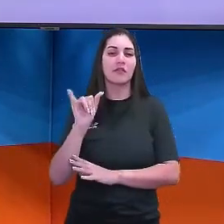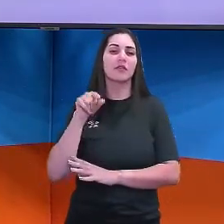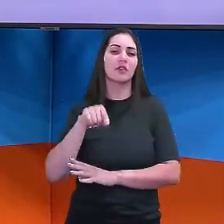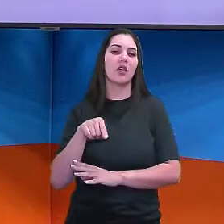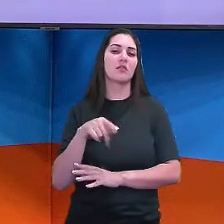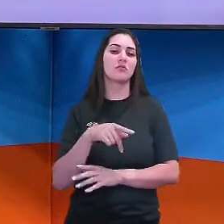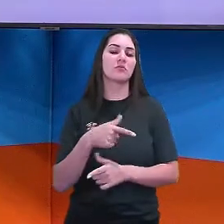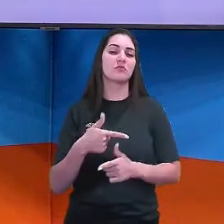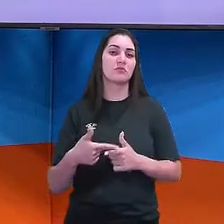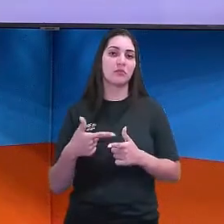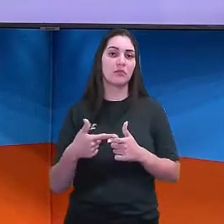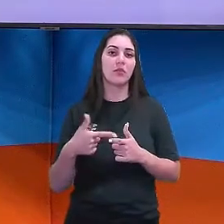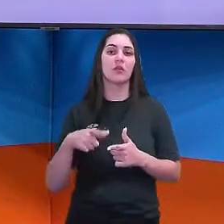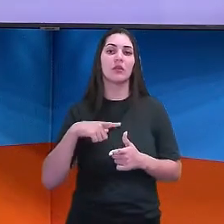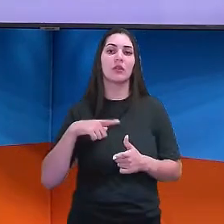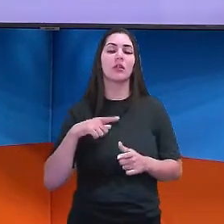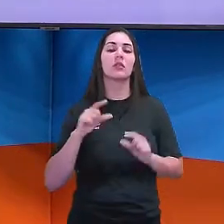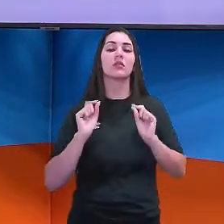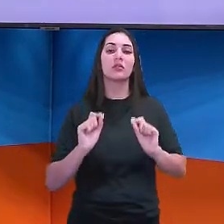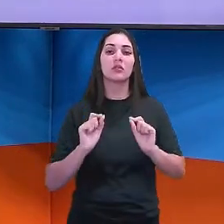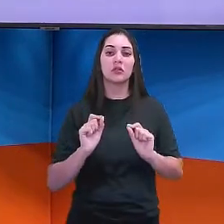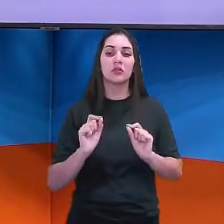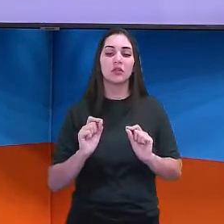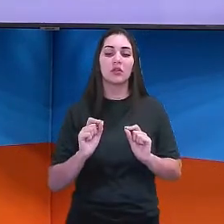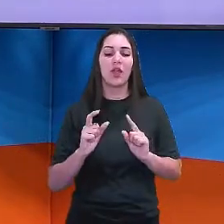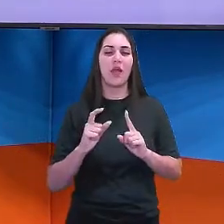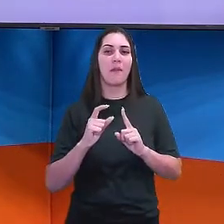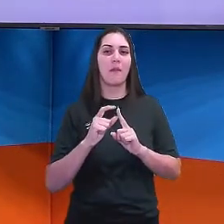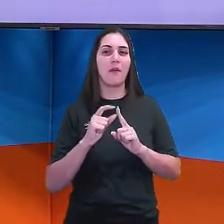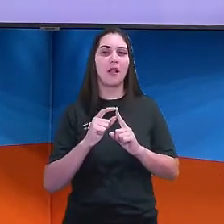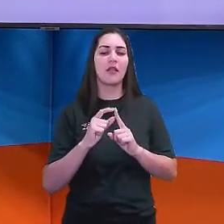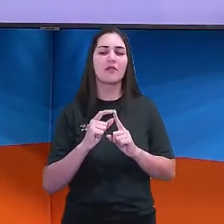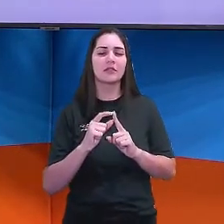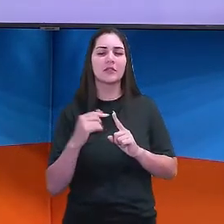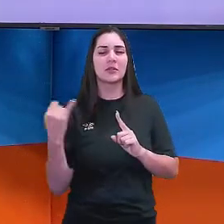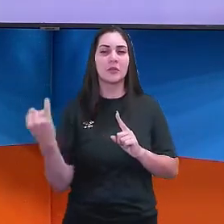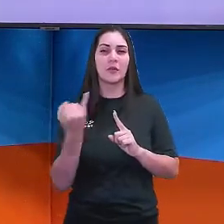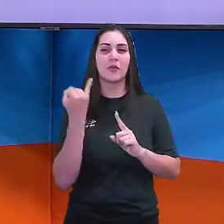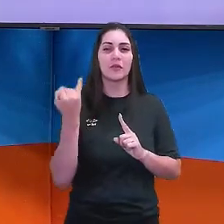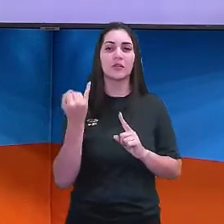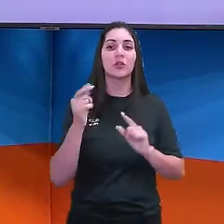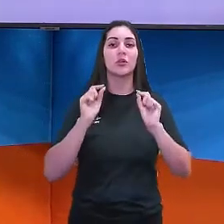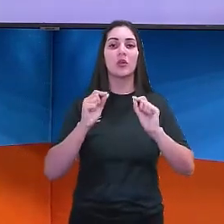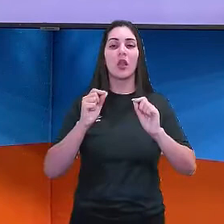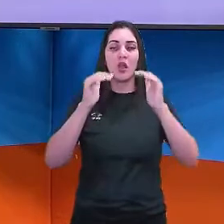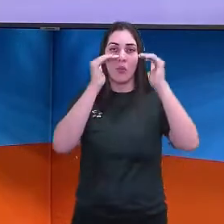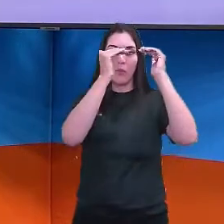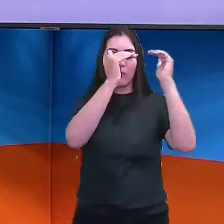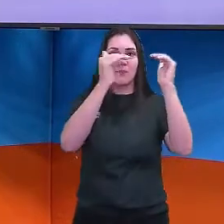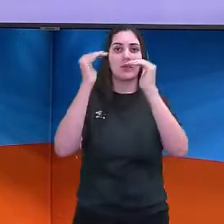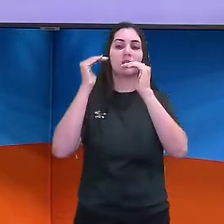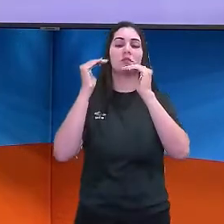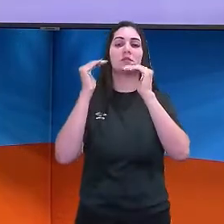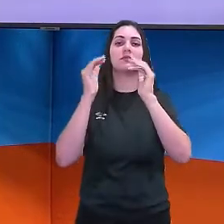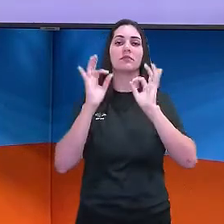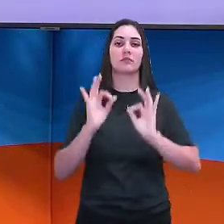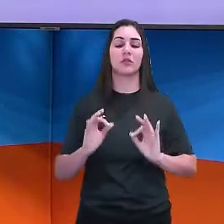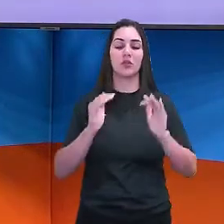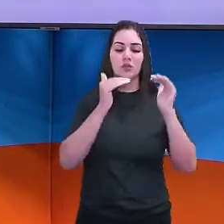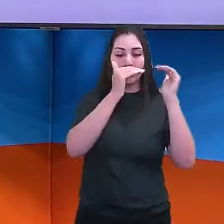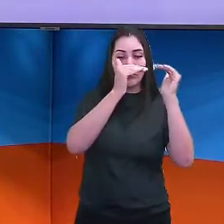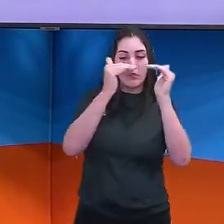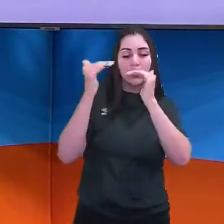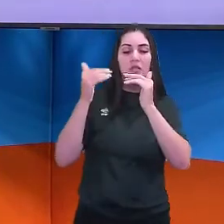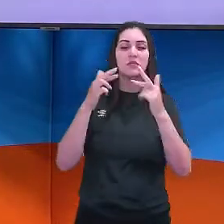problemas, a gente tem que ter essa palavrinha-chave que eu falei para vocês aí. Obediência. Obedecer o